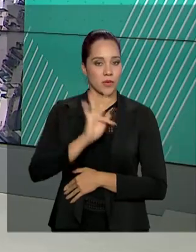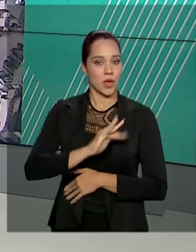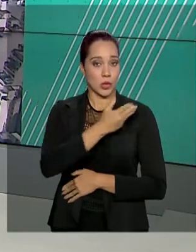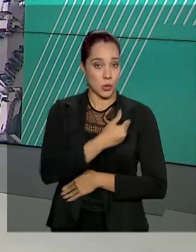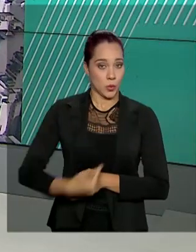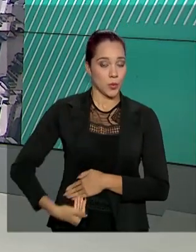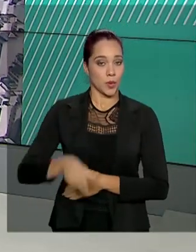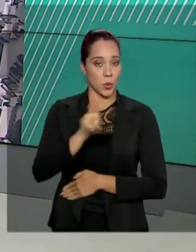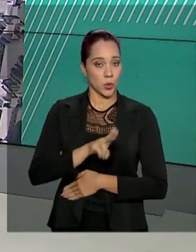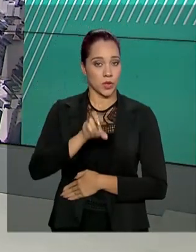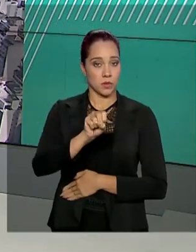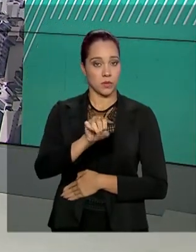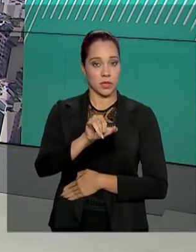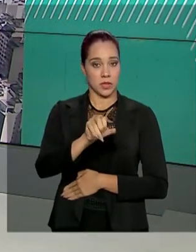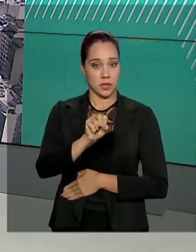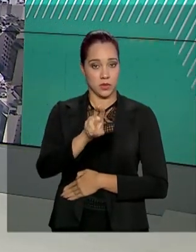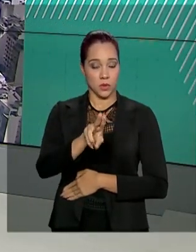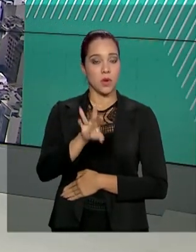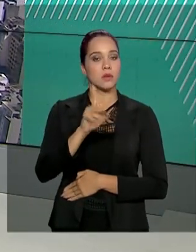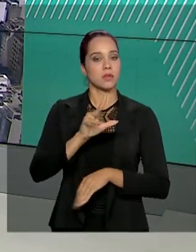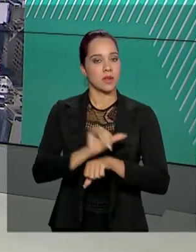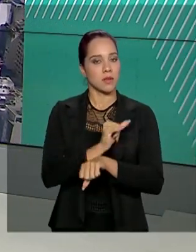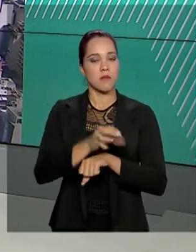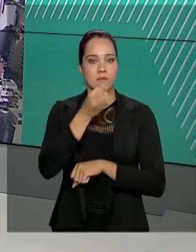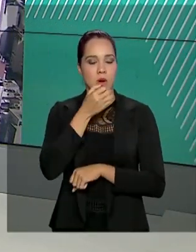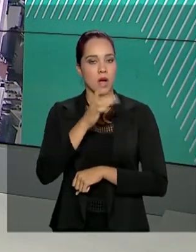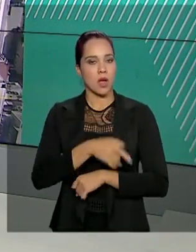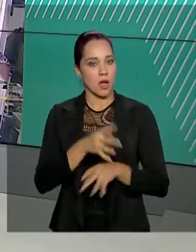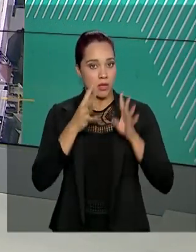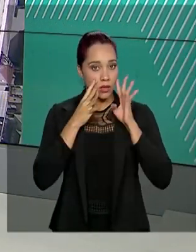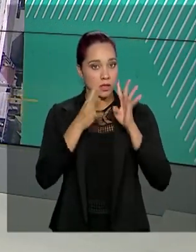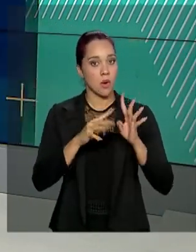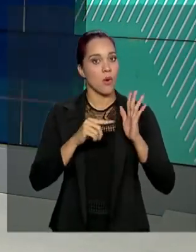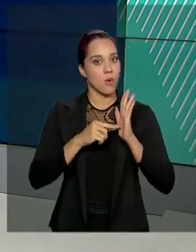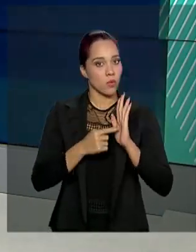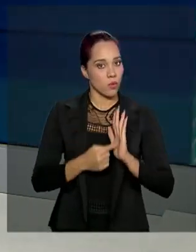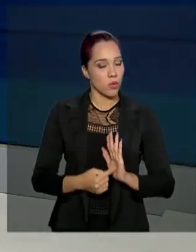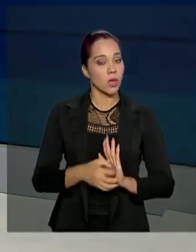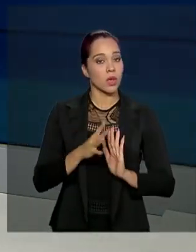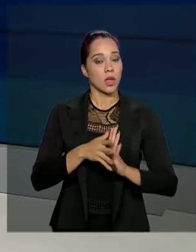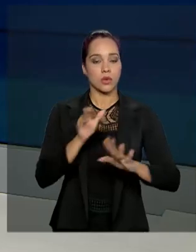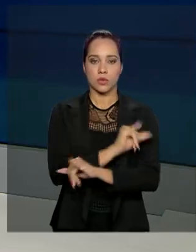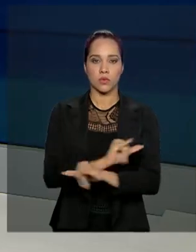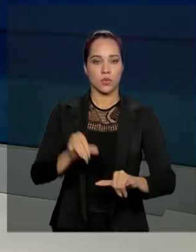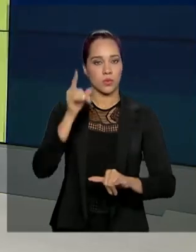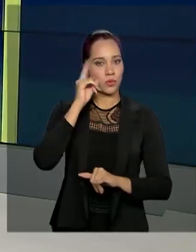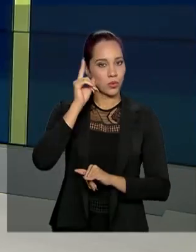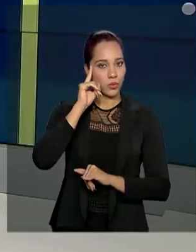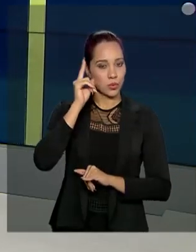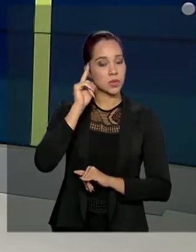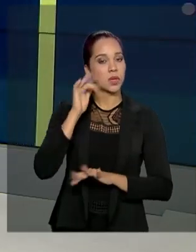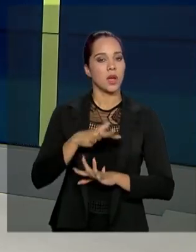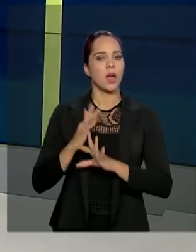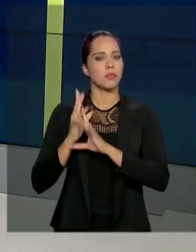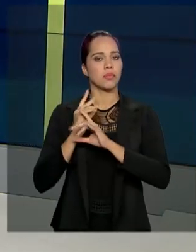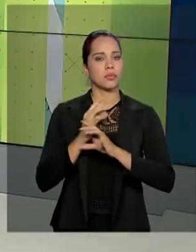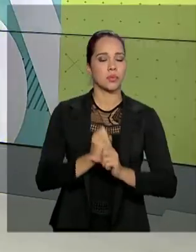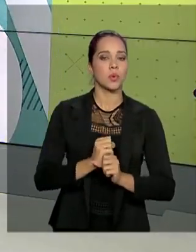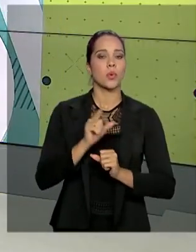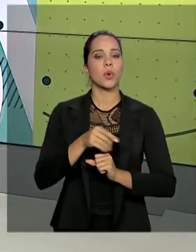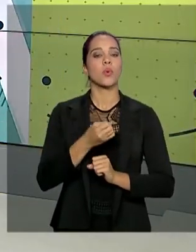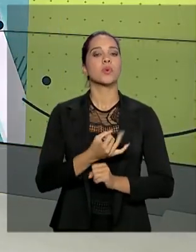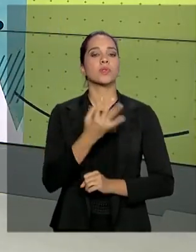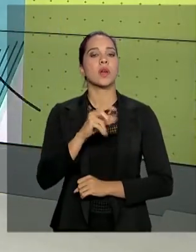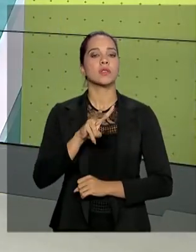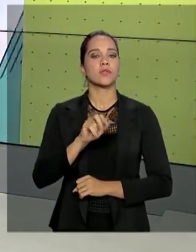por meio do sisu uma boa estratégia ficar atento a nota de corte que é divulgada diariamente é calculado a partir do número